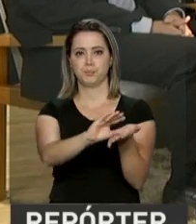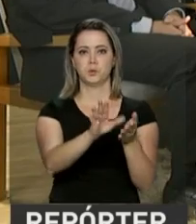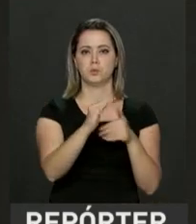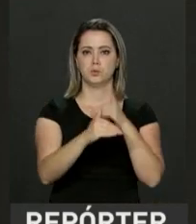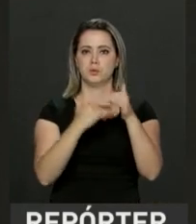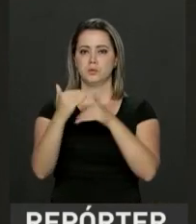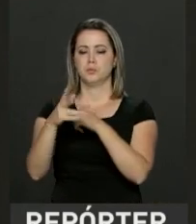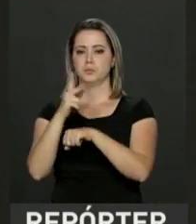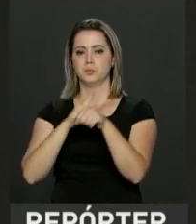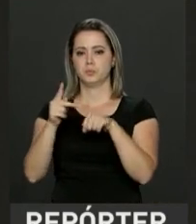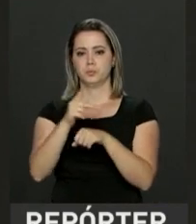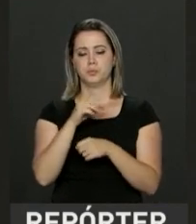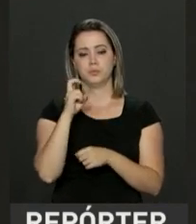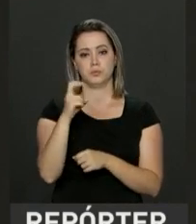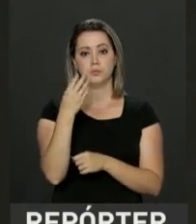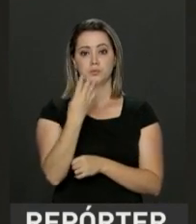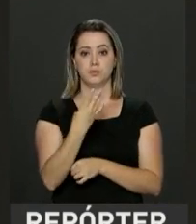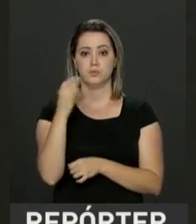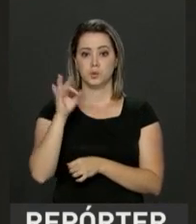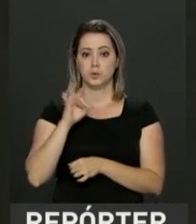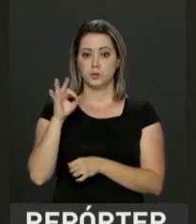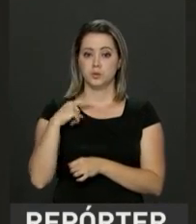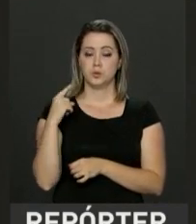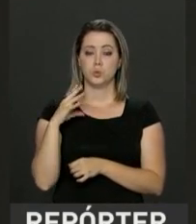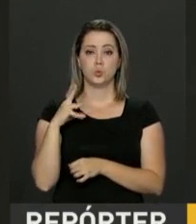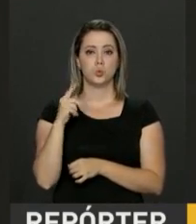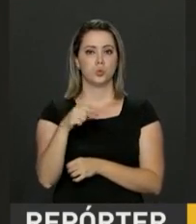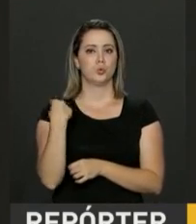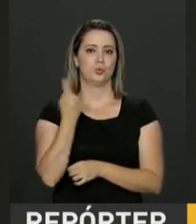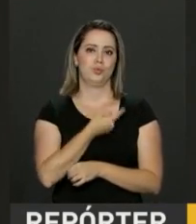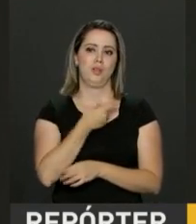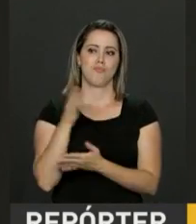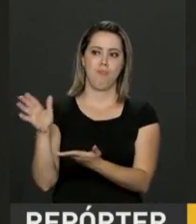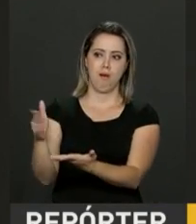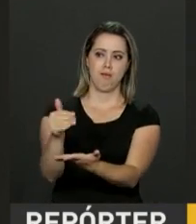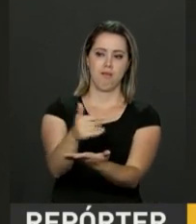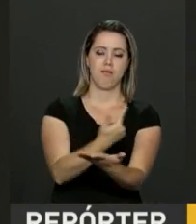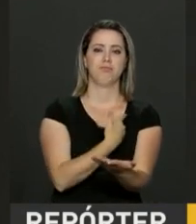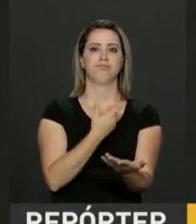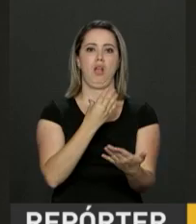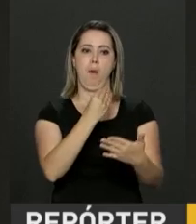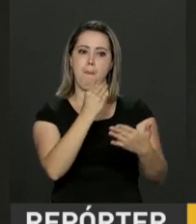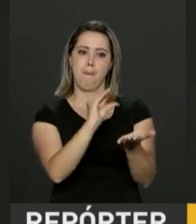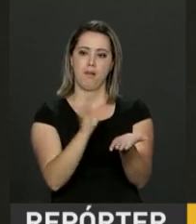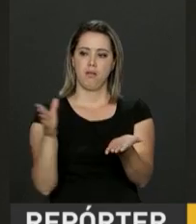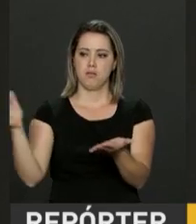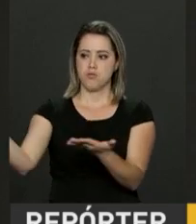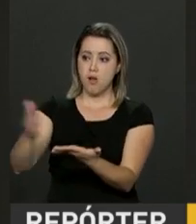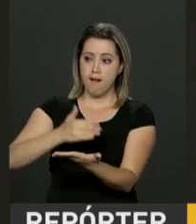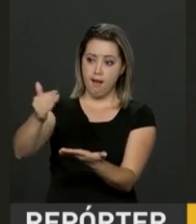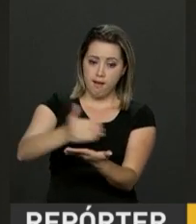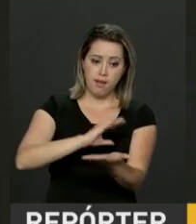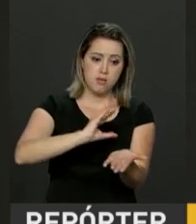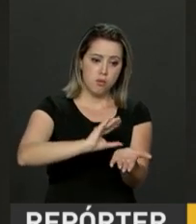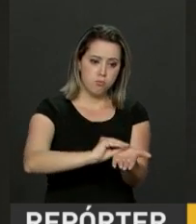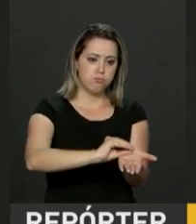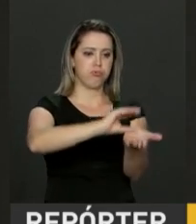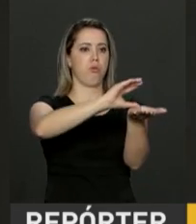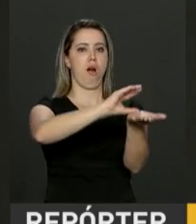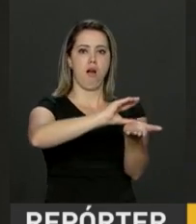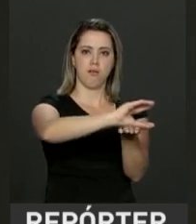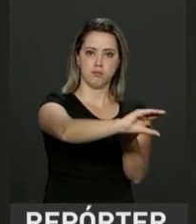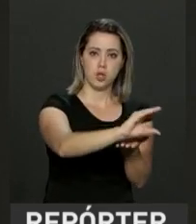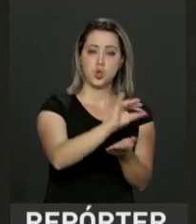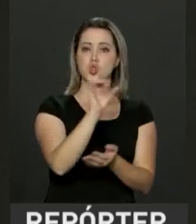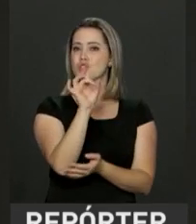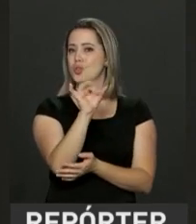país 54% de tudo que a gente arrecada vai pra previdência Então o que a gente diz é que a gente tá gastando muito com com